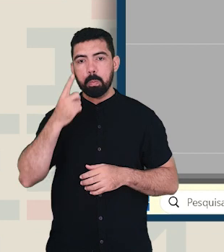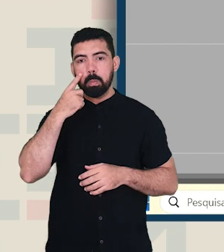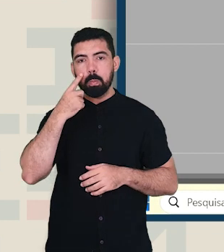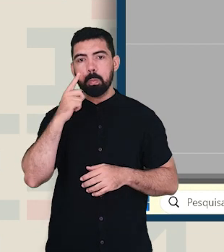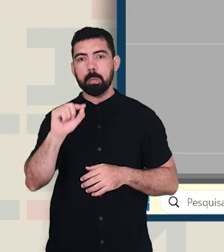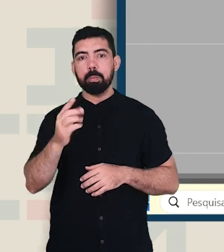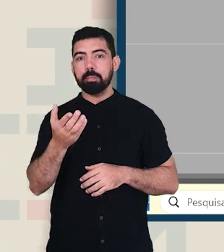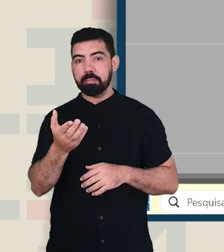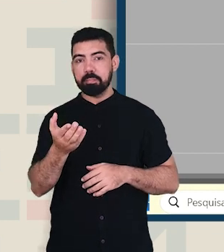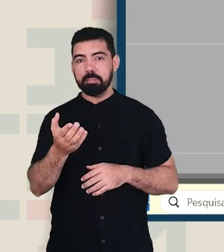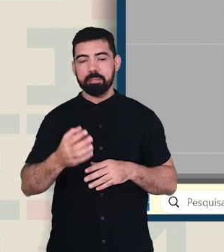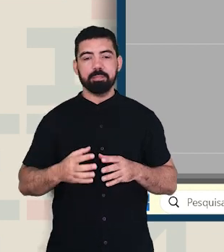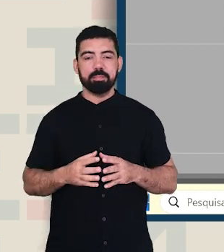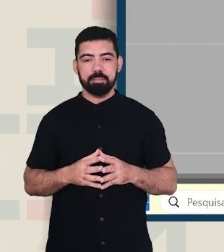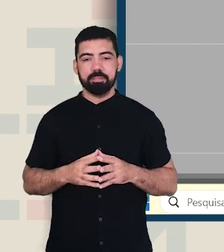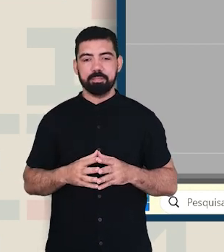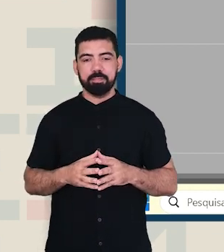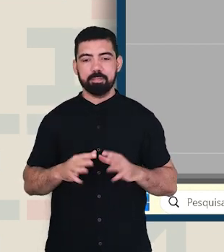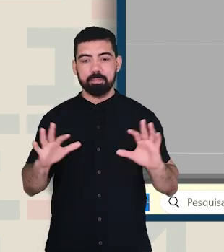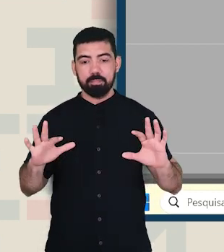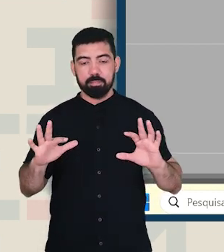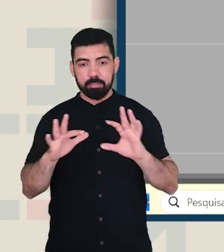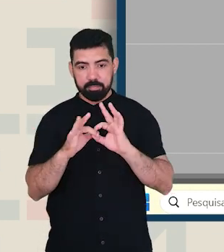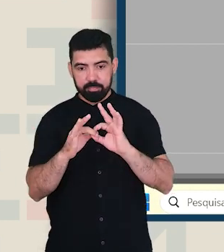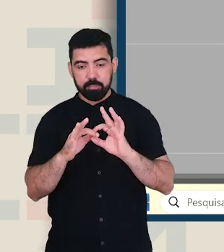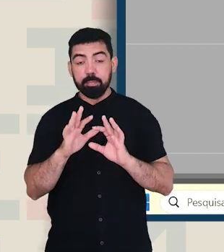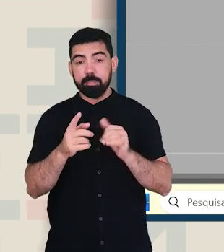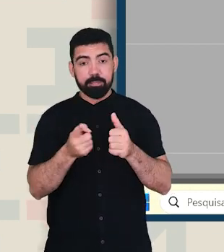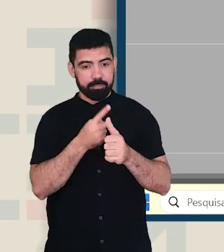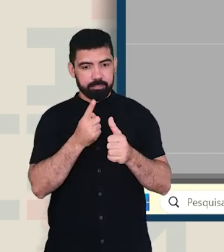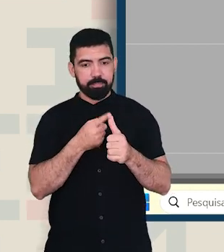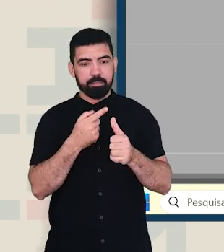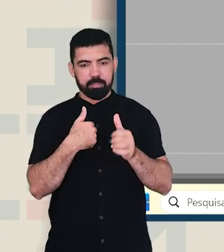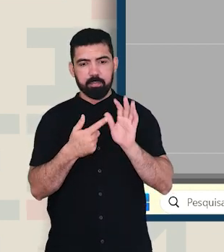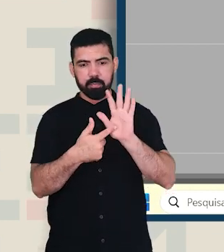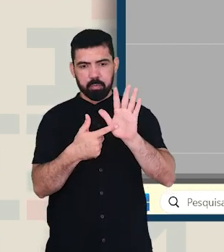aqui, então, ligamos. Eu vou tocar primeiro.